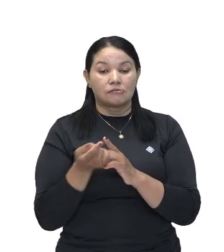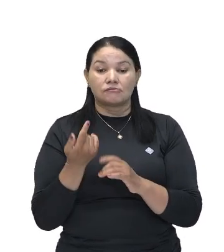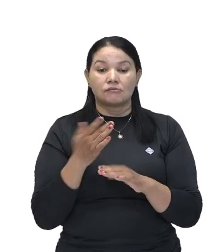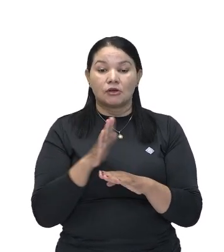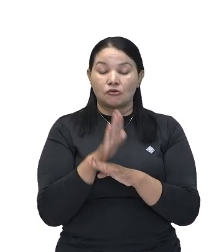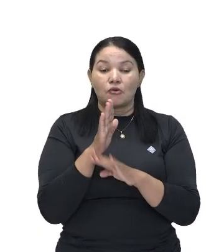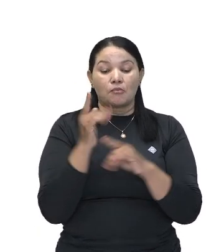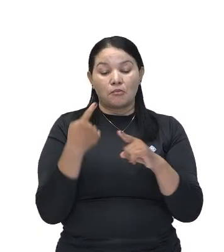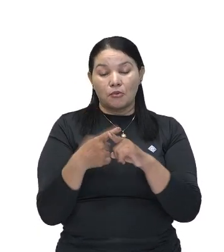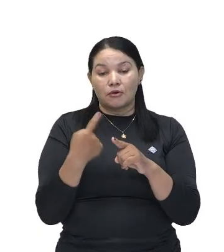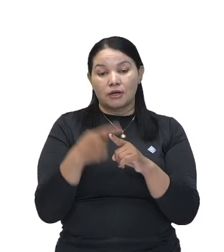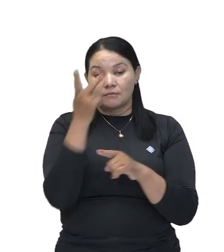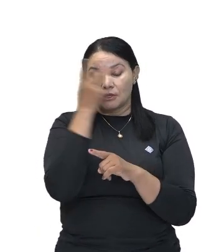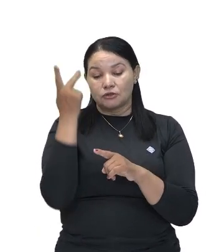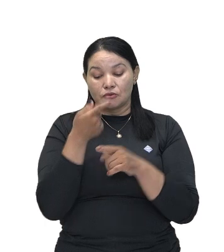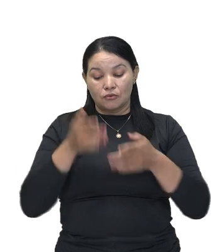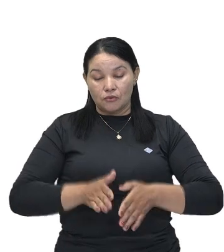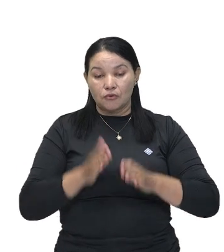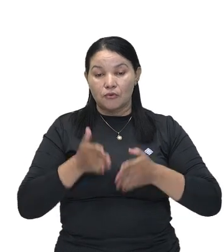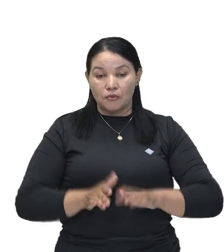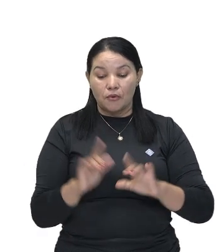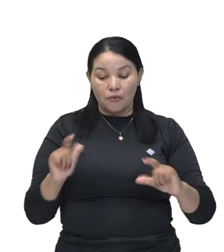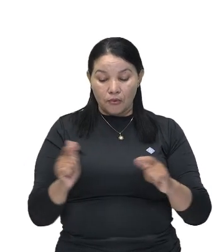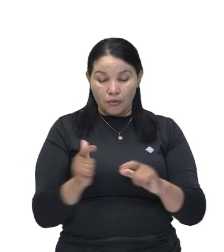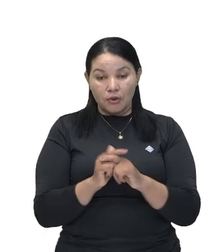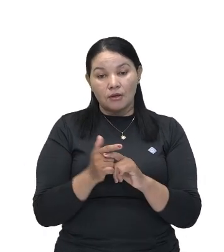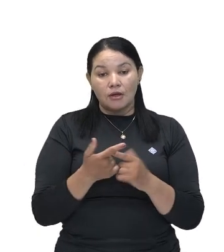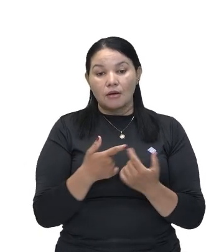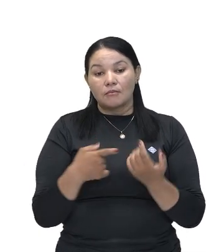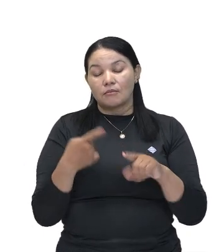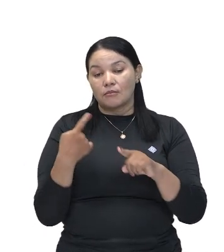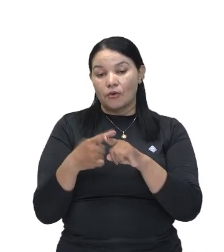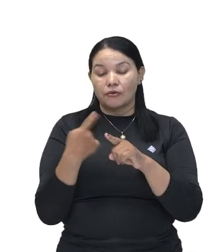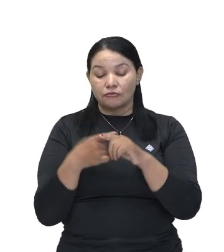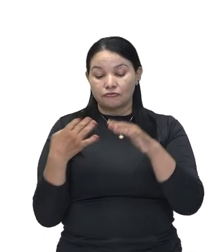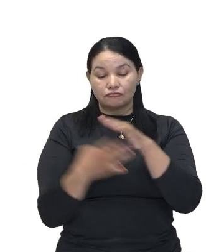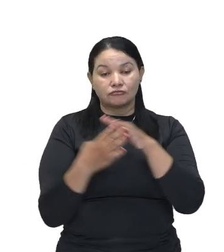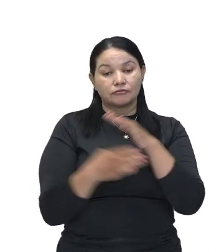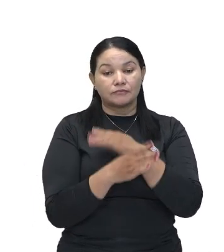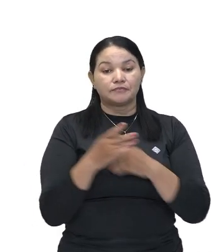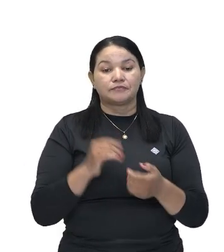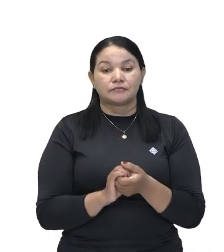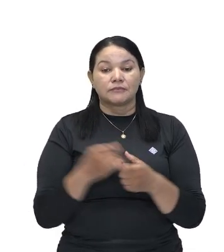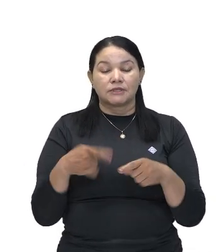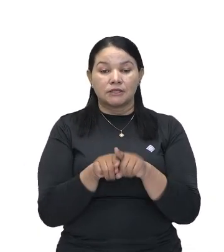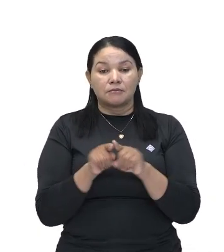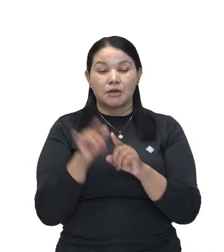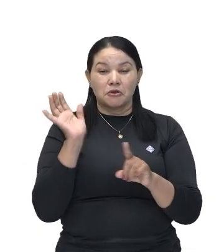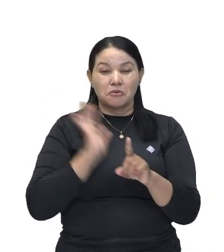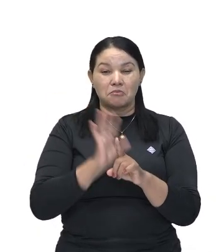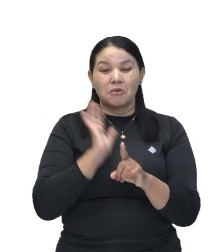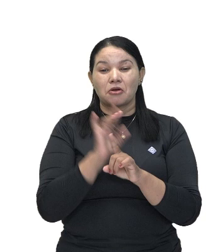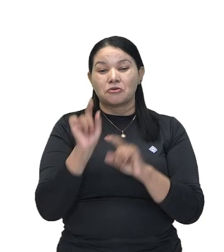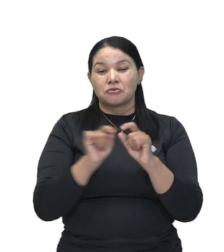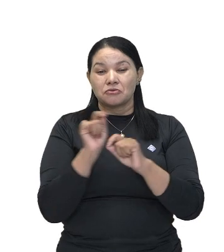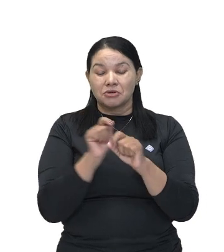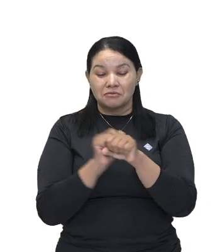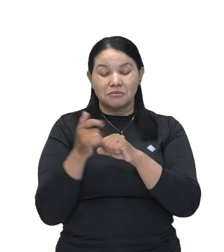de fecundidade, do número de filhos por mulheres lá no Paraguai. E os impactos da pandemia da